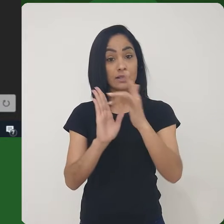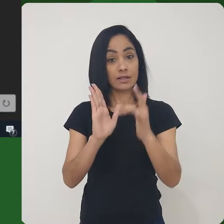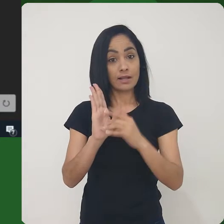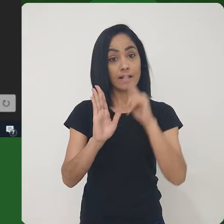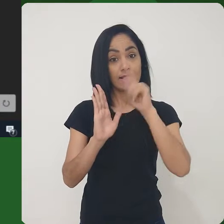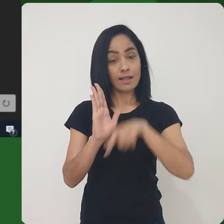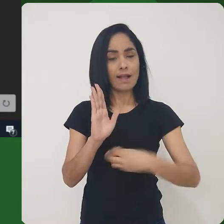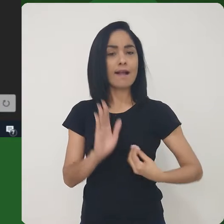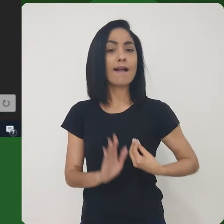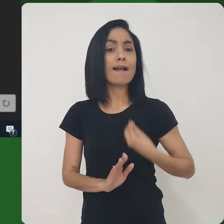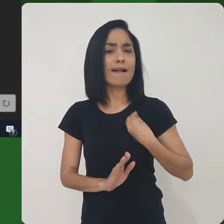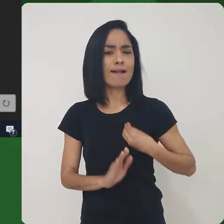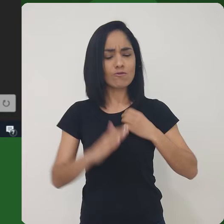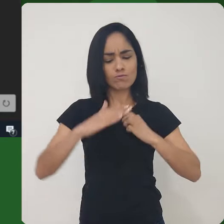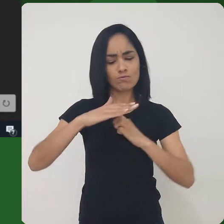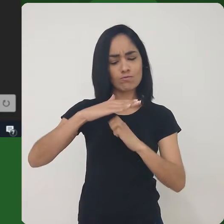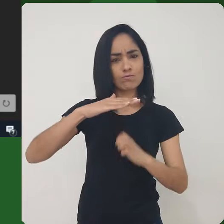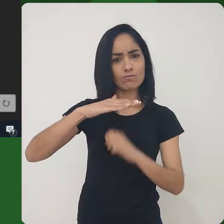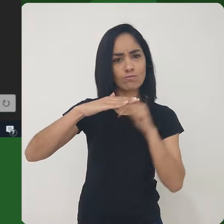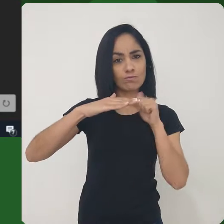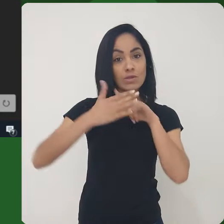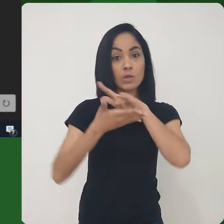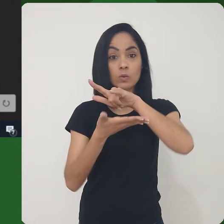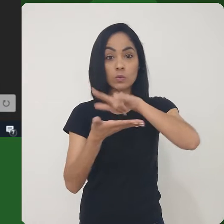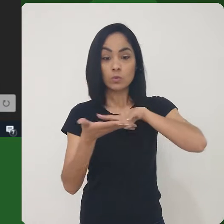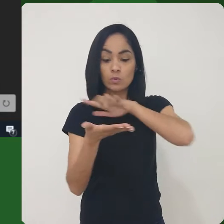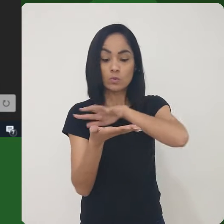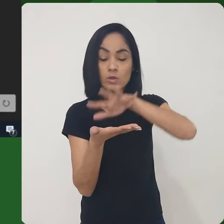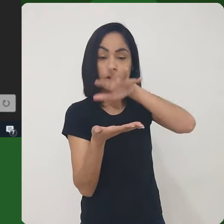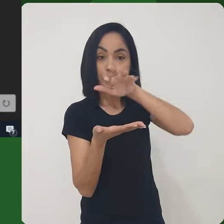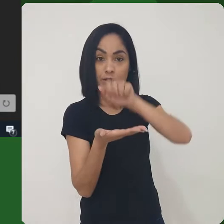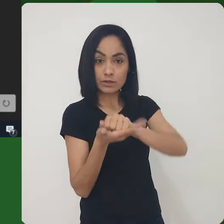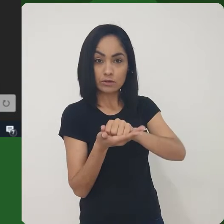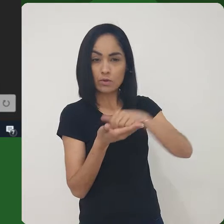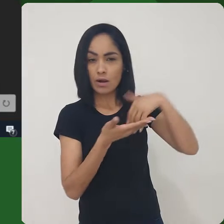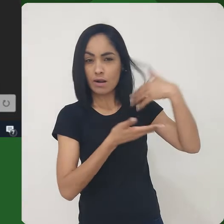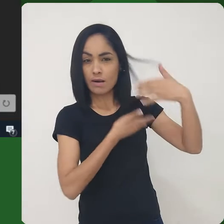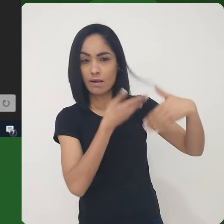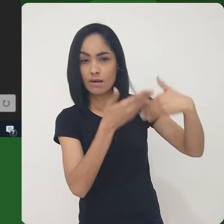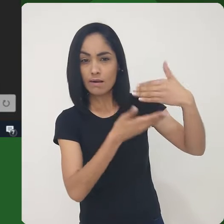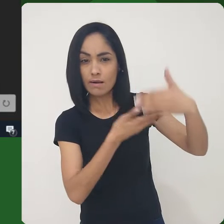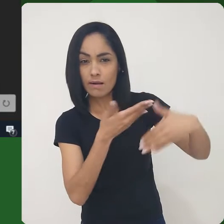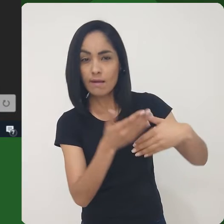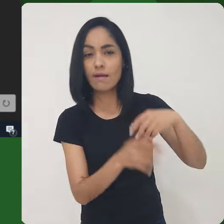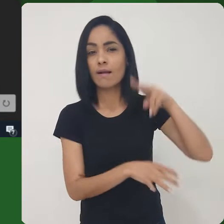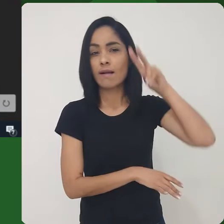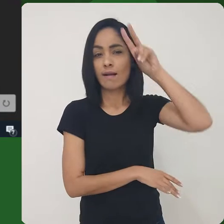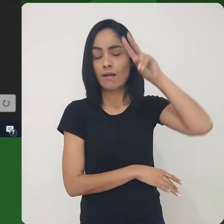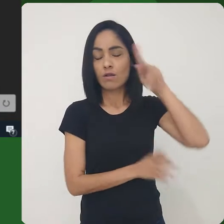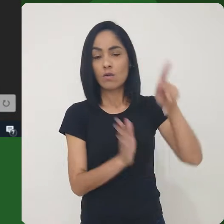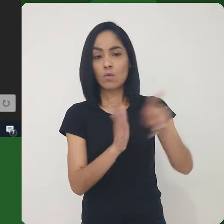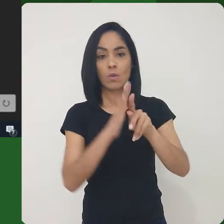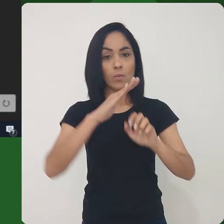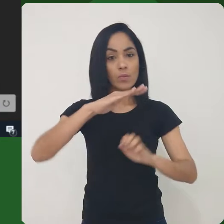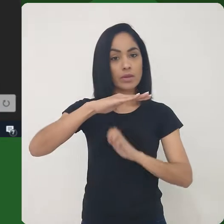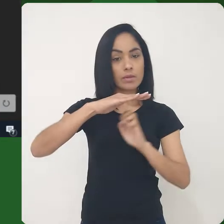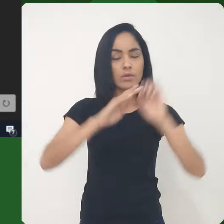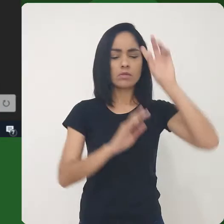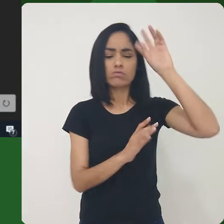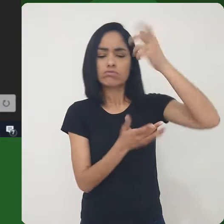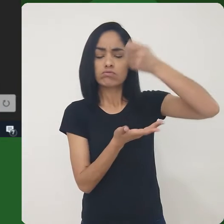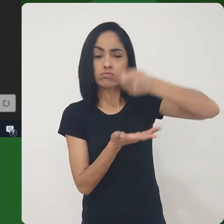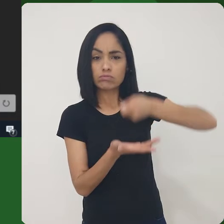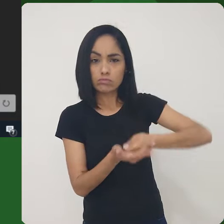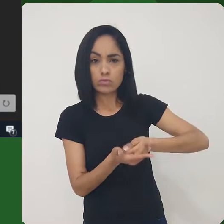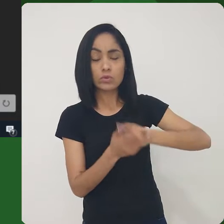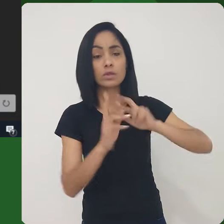é a vida da empresa. É o documento em que se registram, ao longo da sua história, as